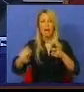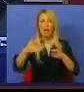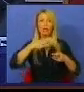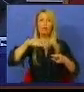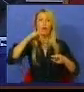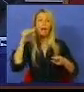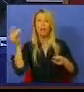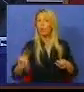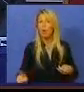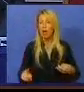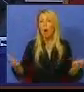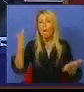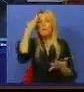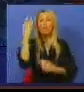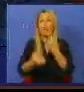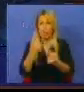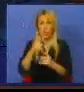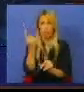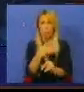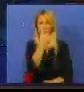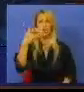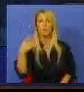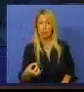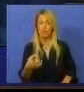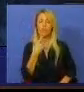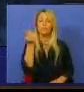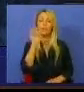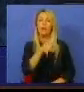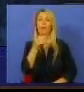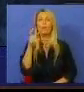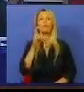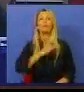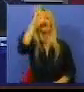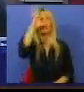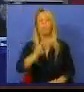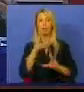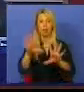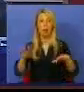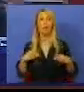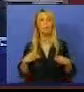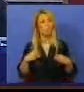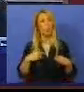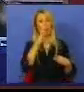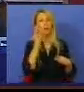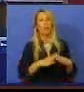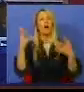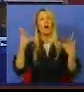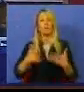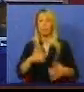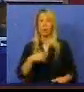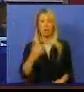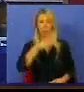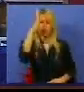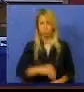coisa para 2009. Mais uma promessa, Sr. Ministro, que o Sr. Ministro tinha assumido de execução orçamental e que não sabemos. Os